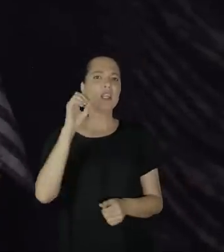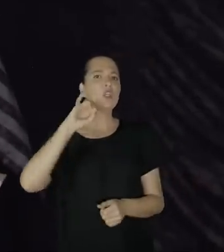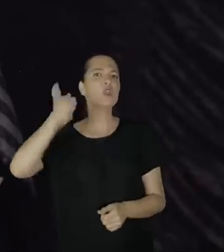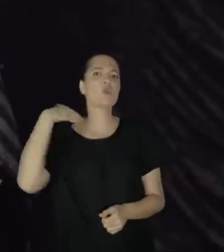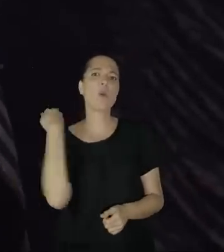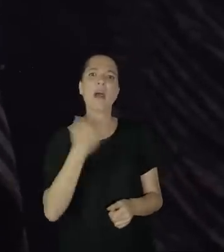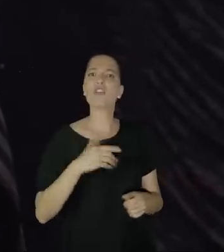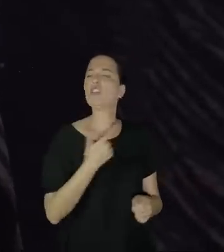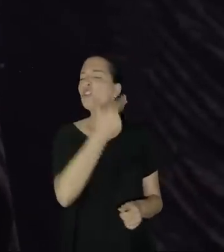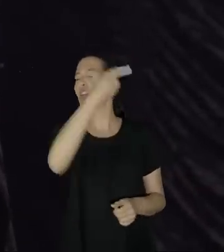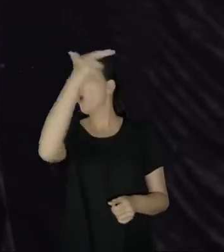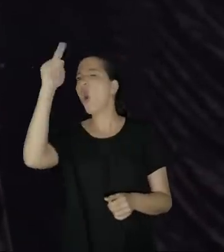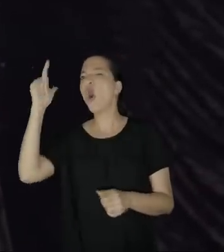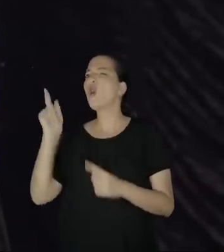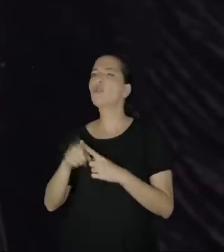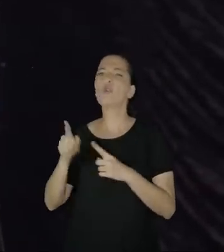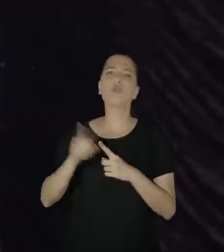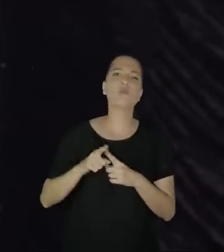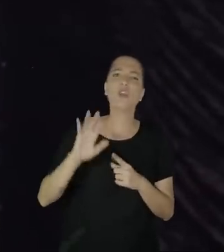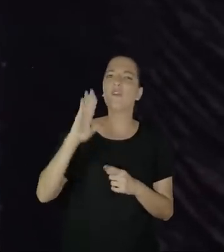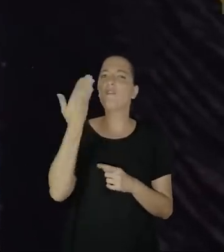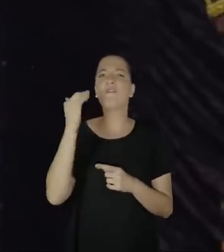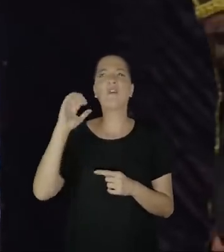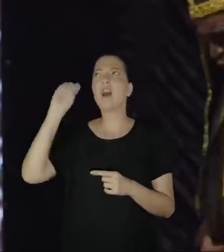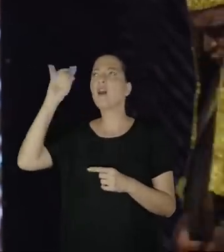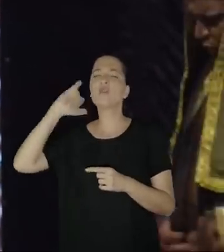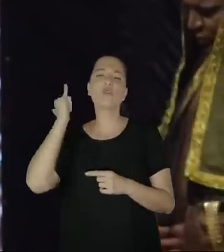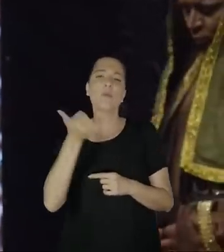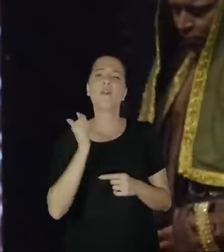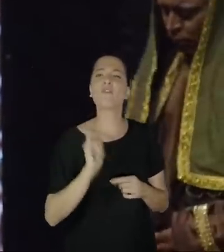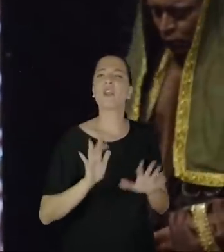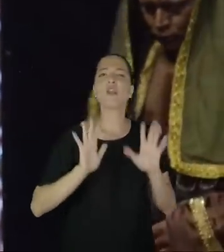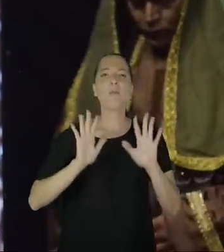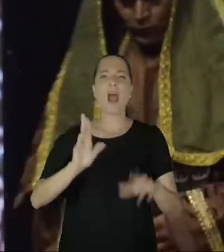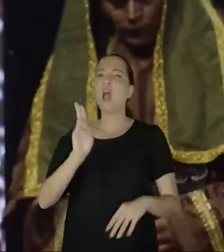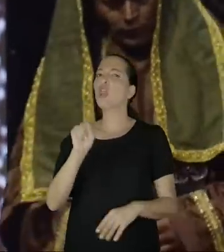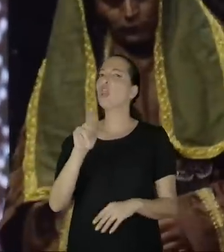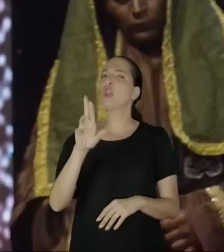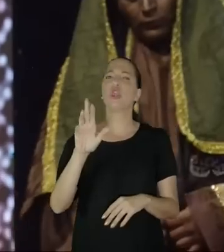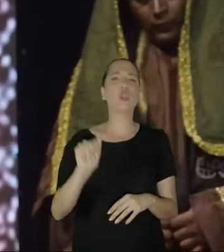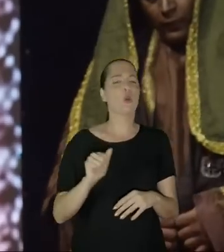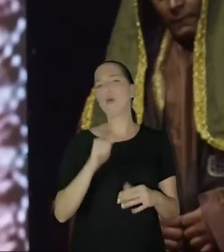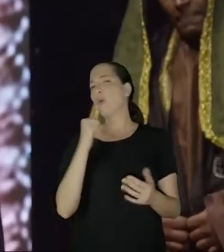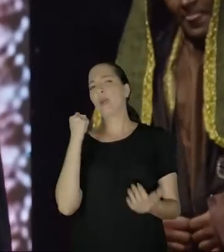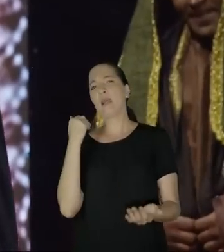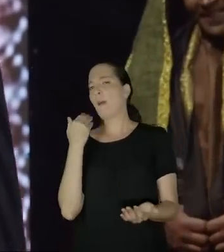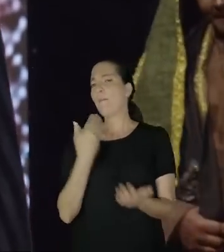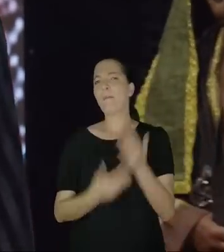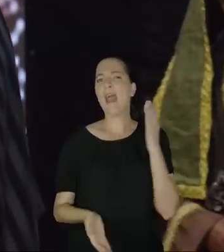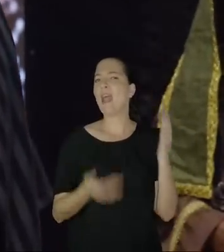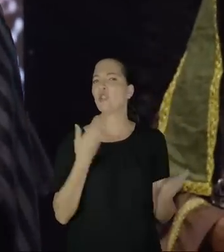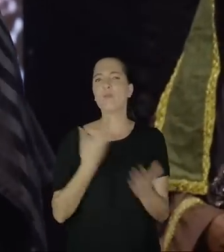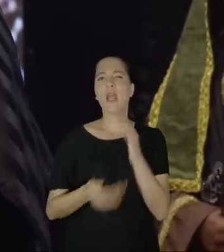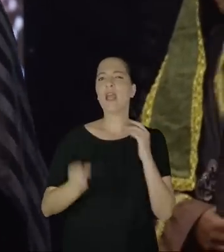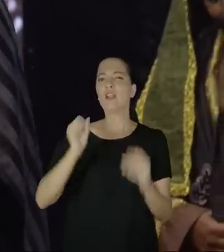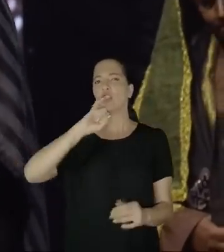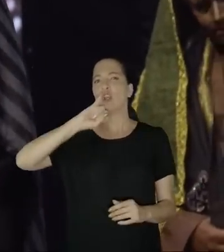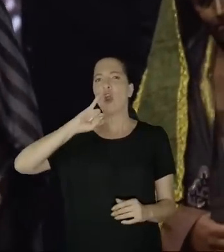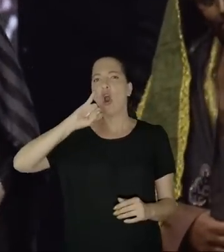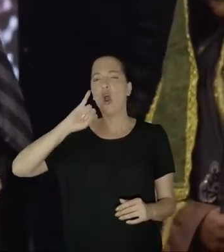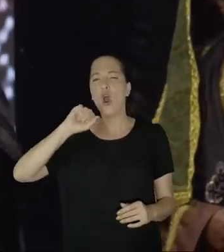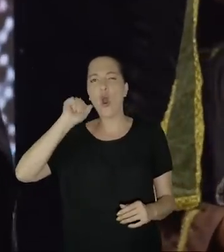falsos profetas. Ele nunca perdeu a chance de se identificar como